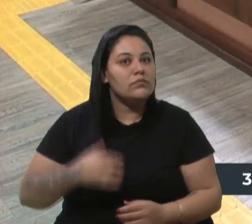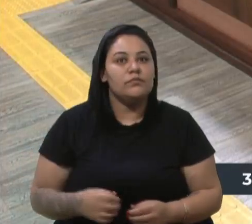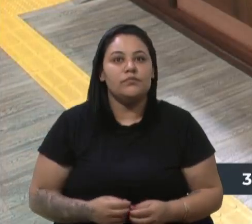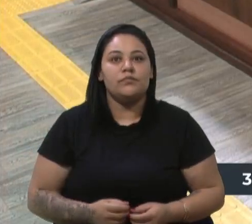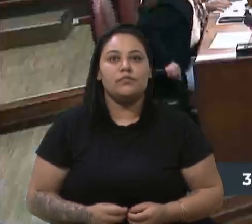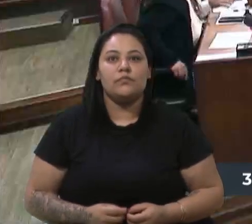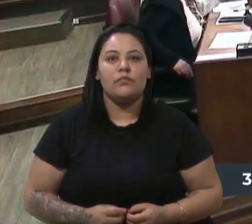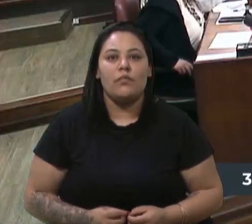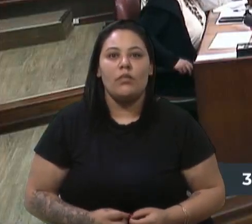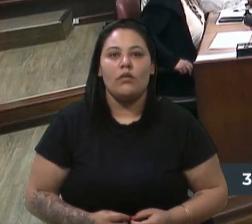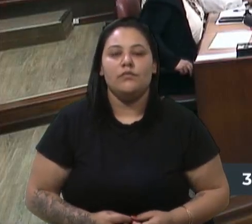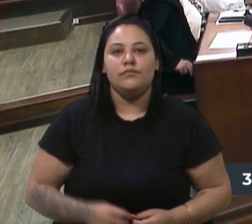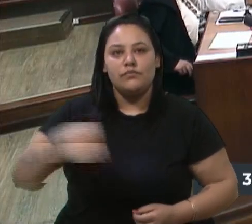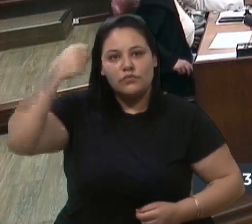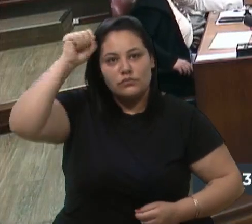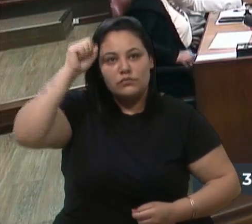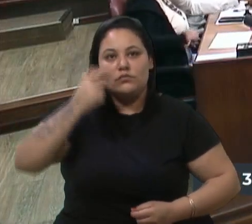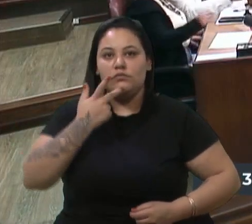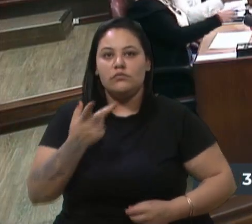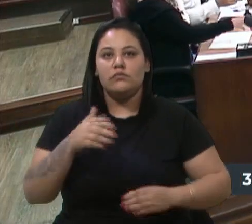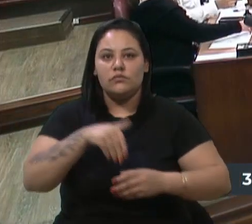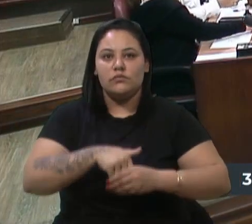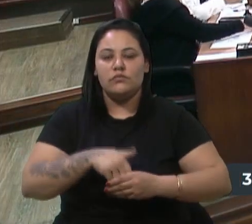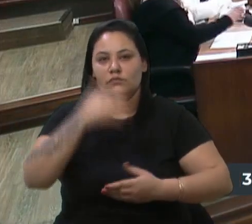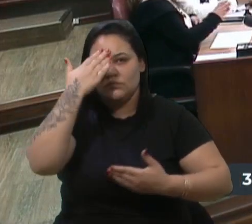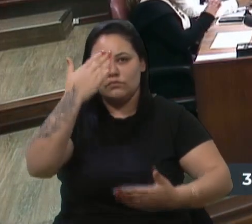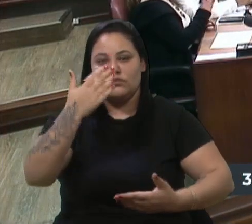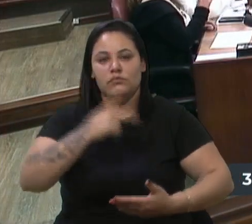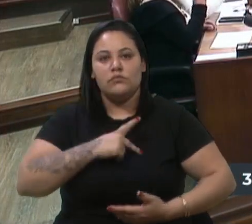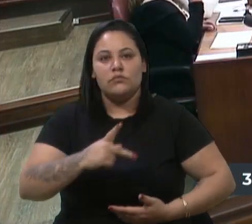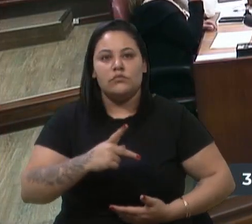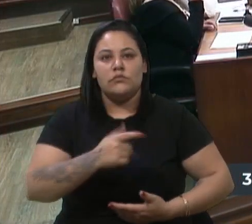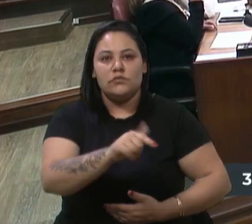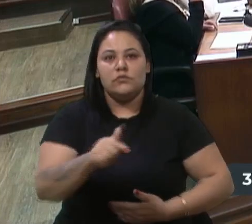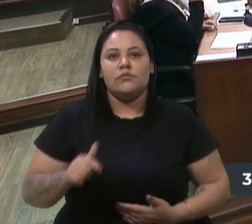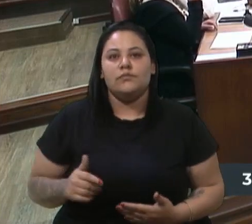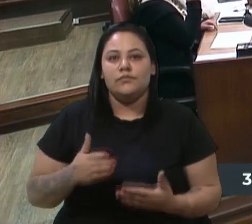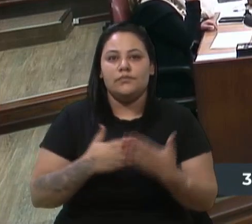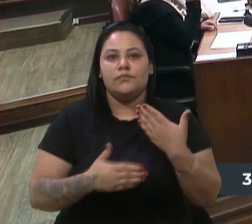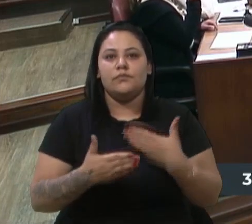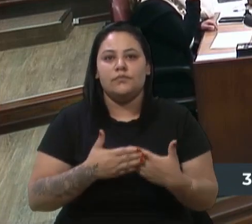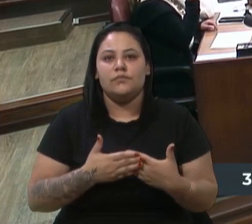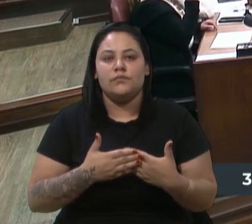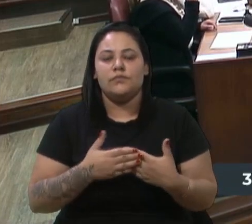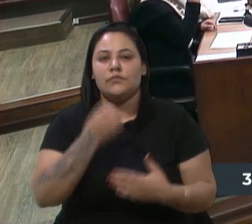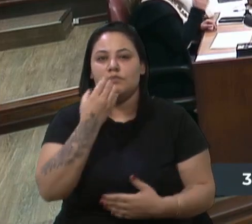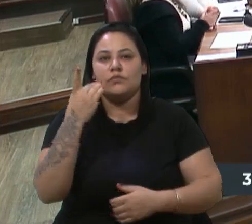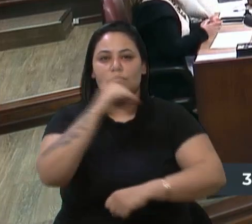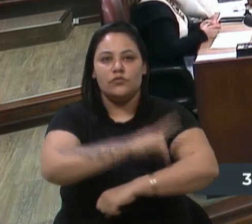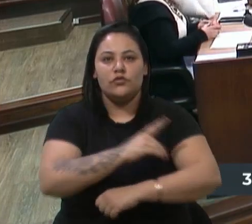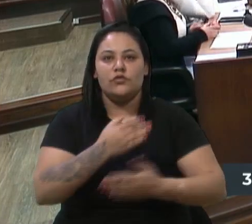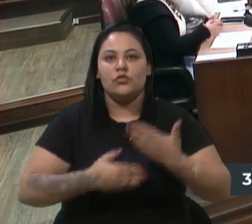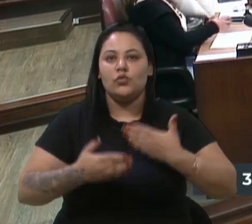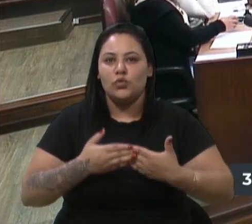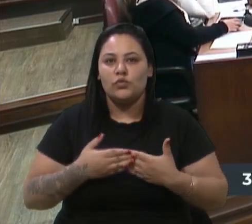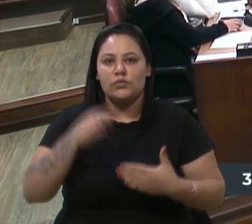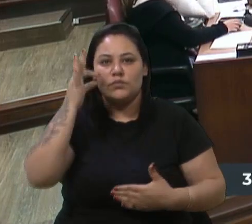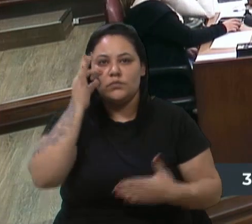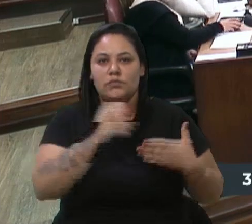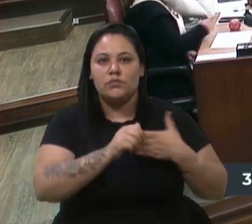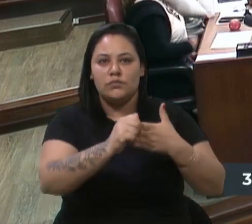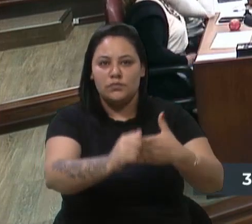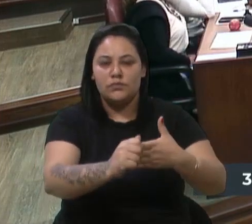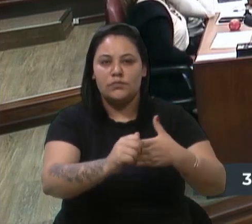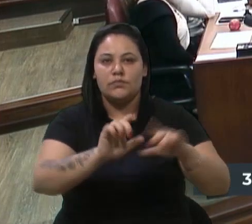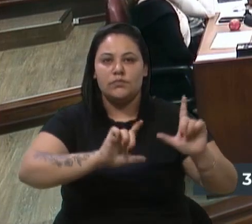Para declarar voto. Obrigado, presidente. Bom dia, presidente. Bom dia, demais colegas. Bom dia, pessoal da mesa, você que nos assiste através